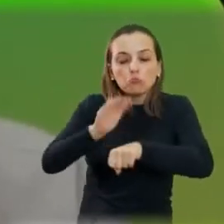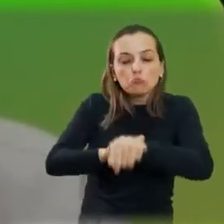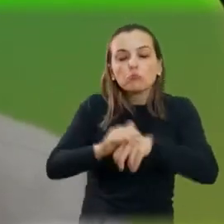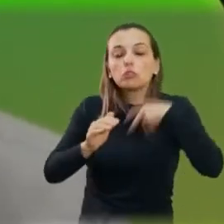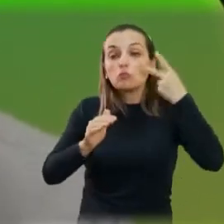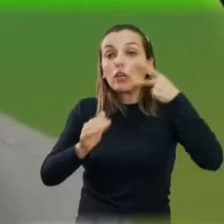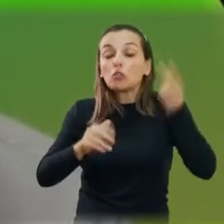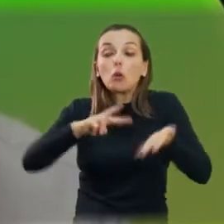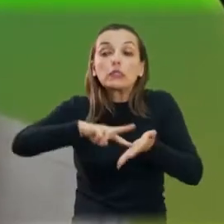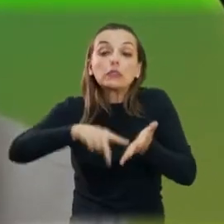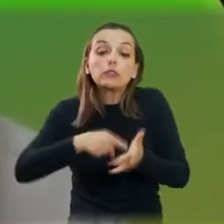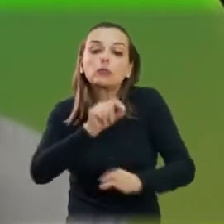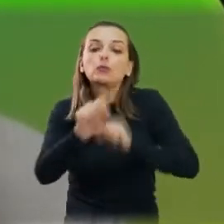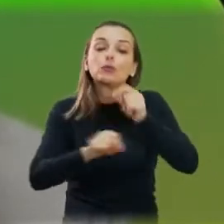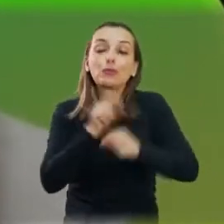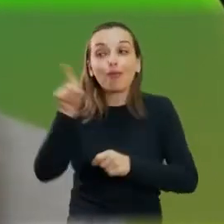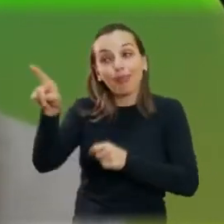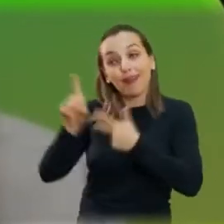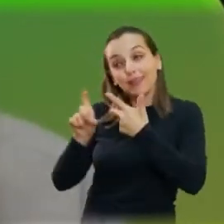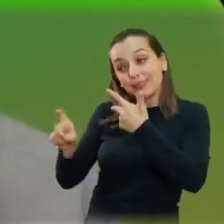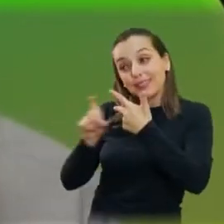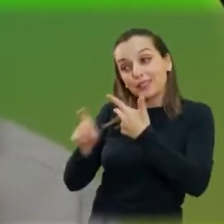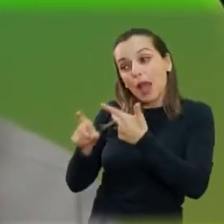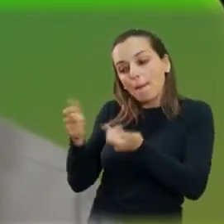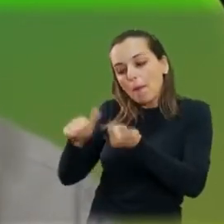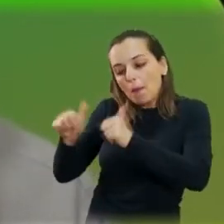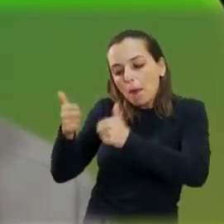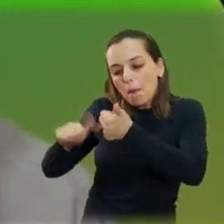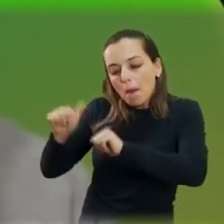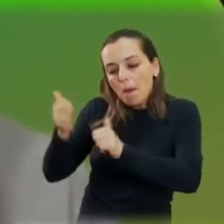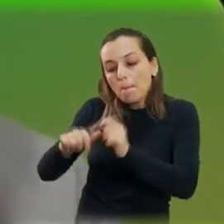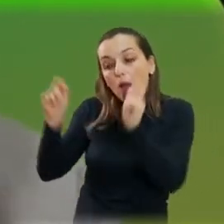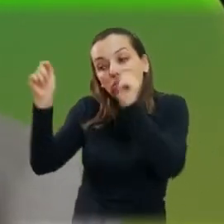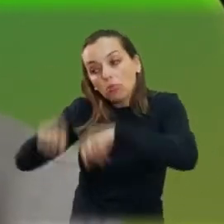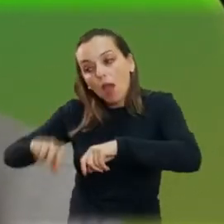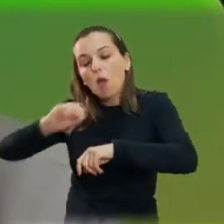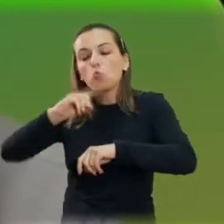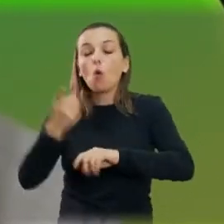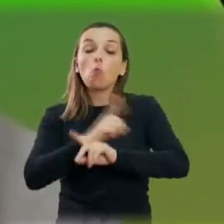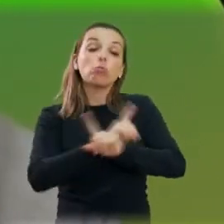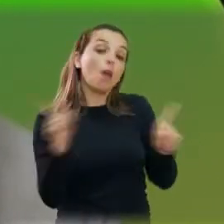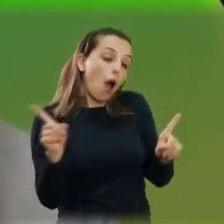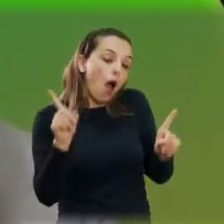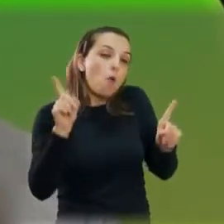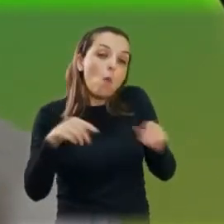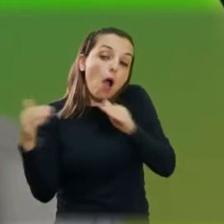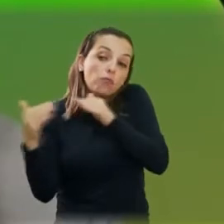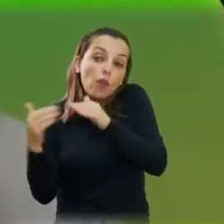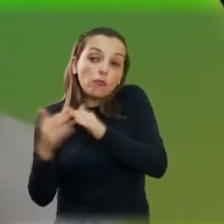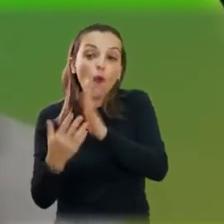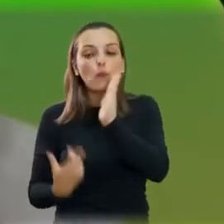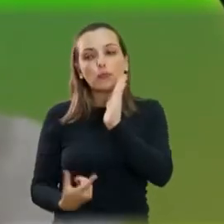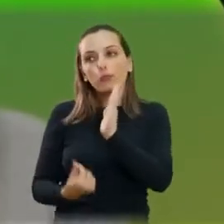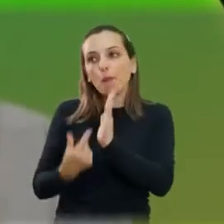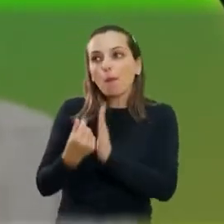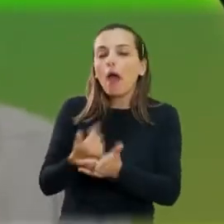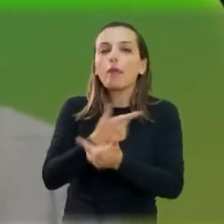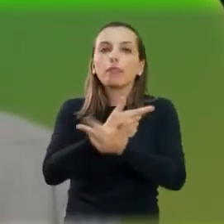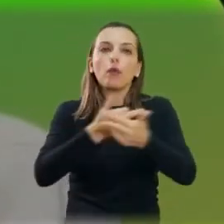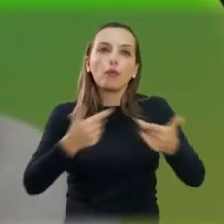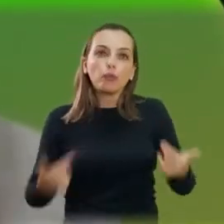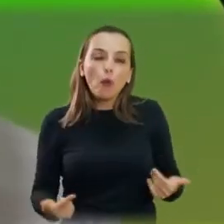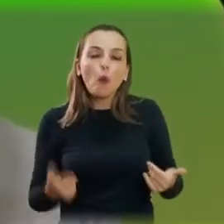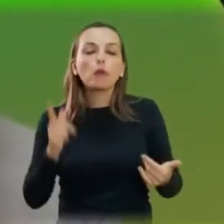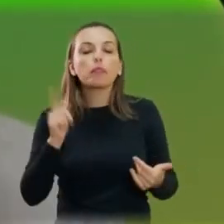Poder Executivo, o Poder Executivo estuda e vê a possibilidade de ser feito na cidade, de acordo com o nosso orçamento, que é de mais de